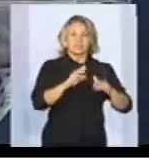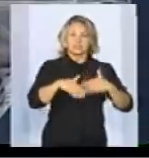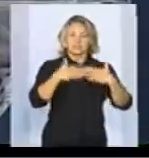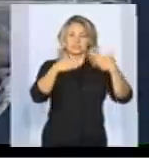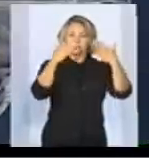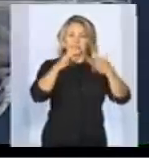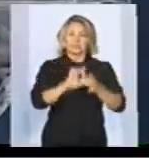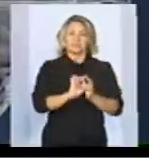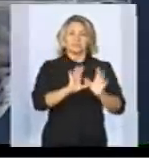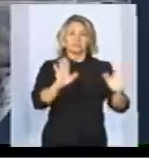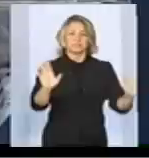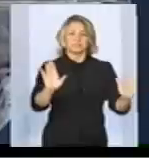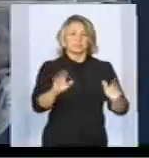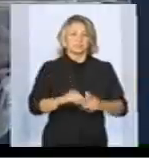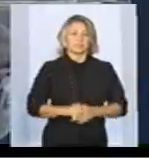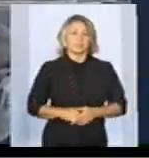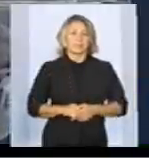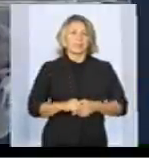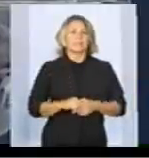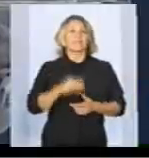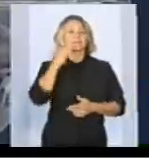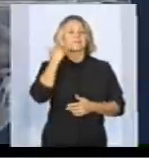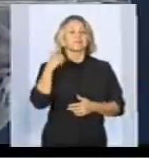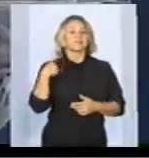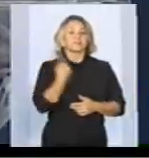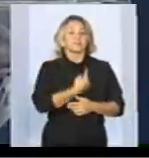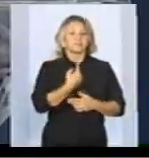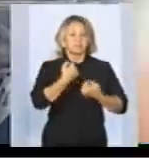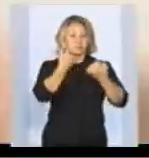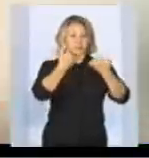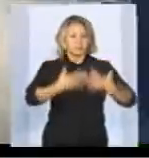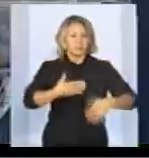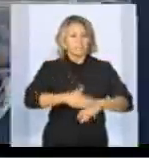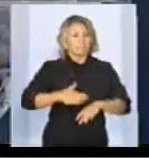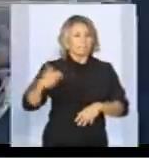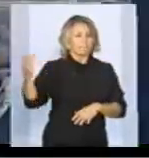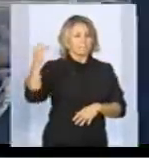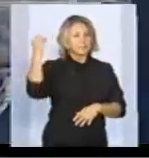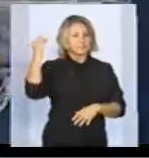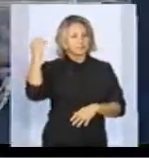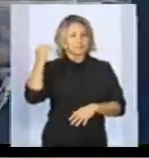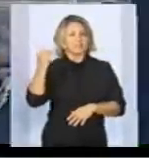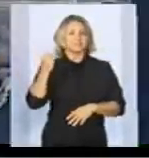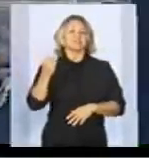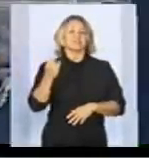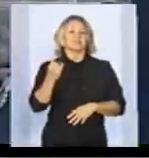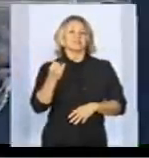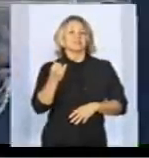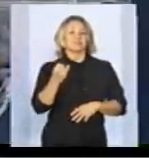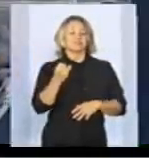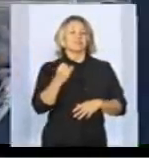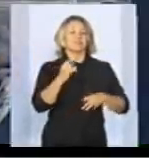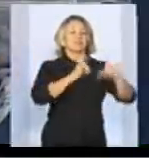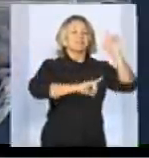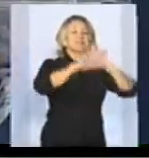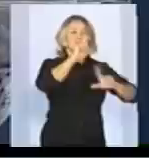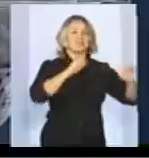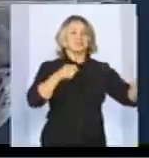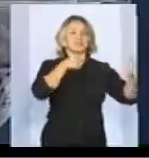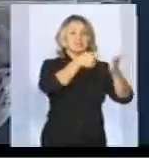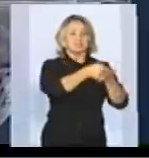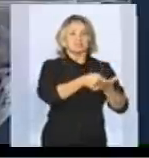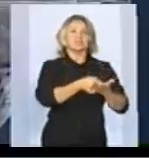regulamentação consideramos este novo Marco legal para o serviço de TV por assinatura indispensável para o avanço da